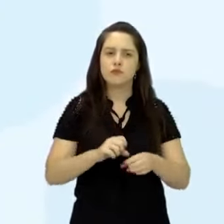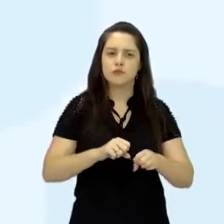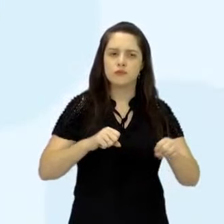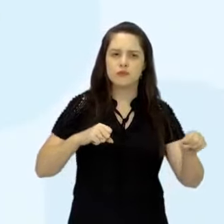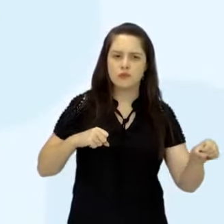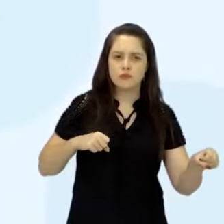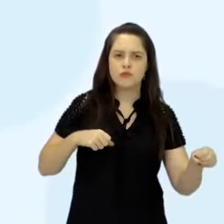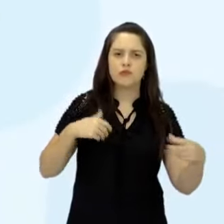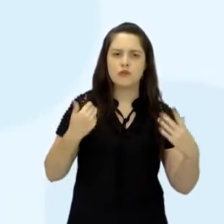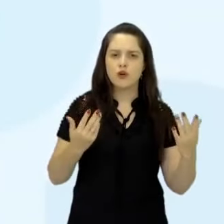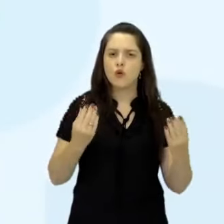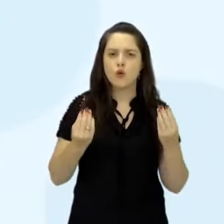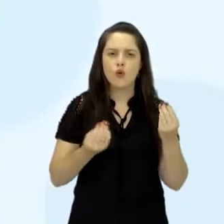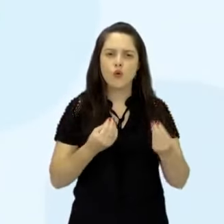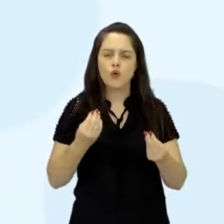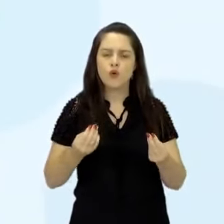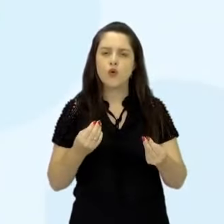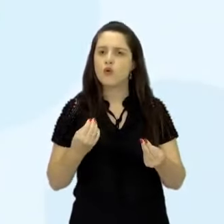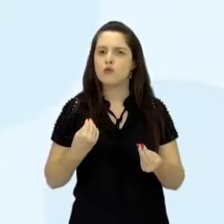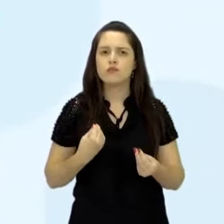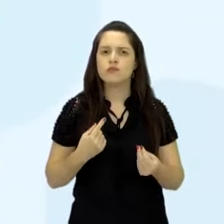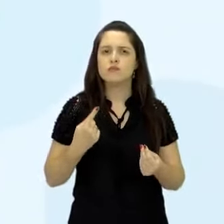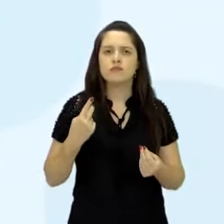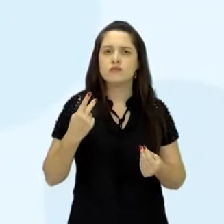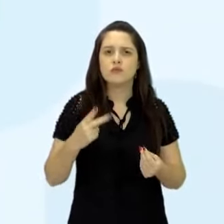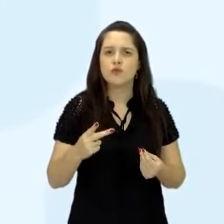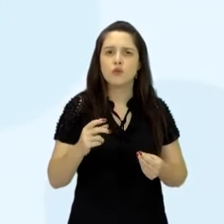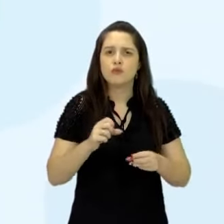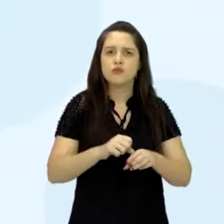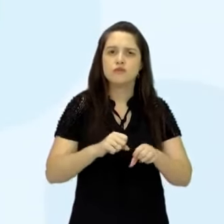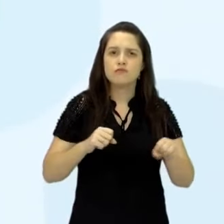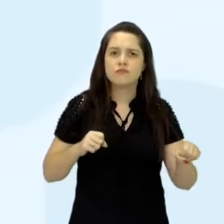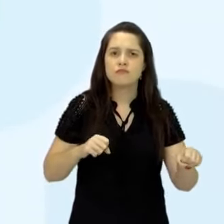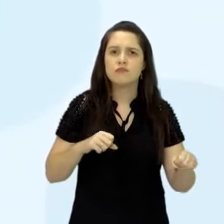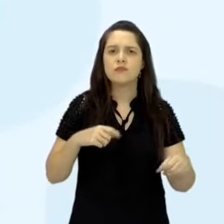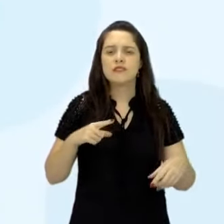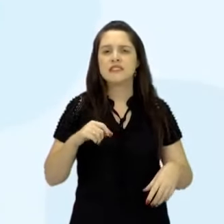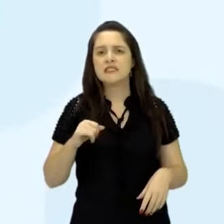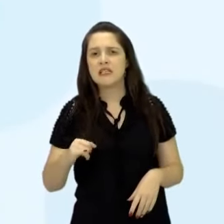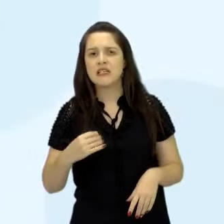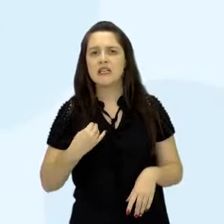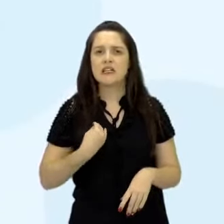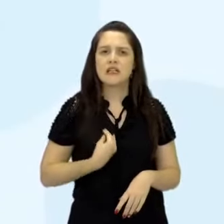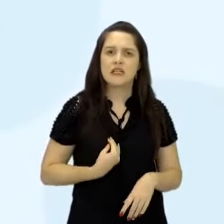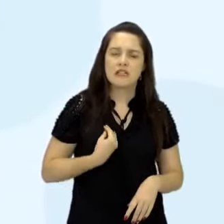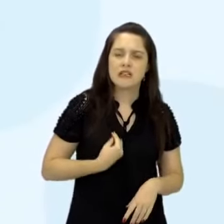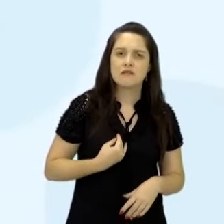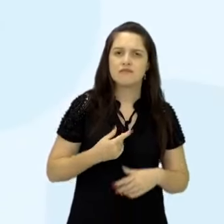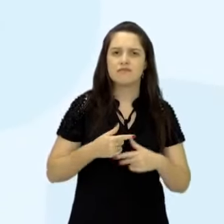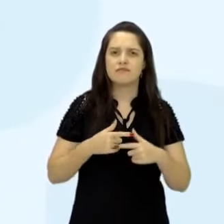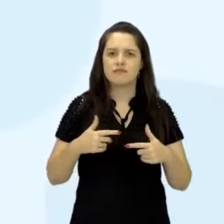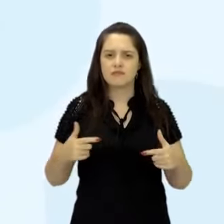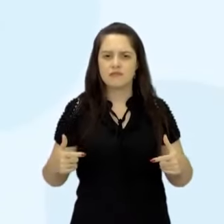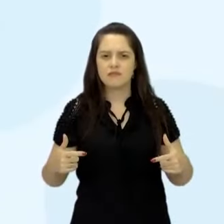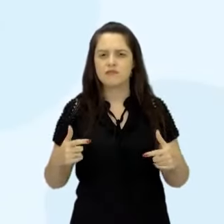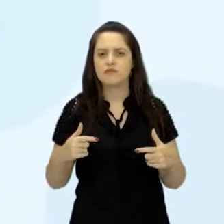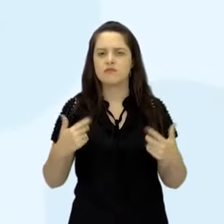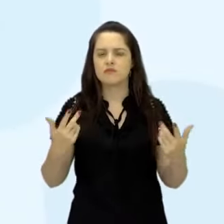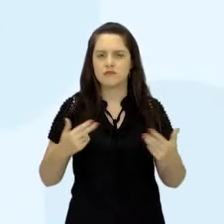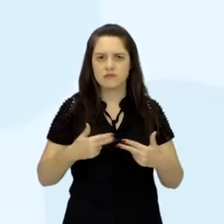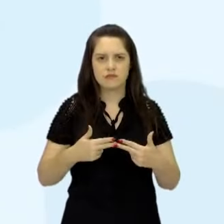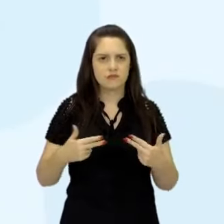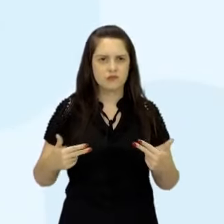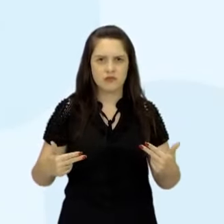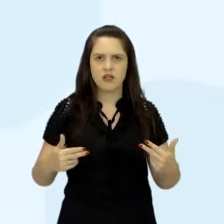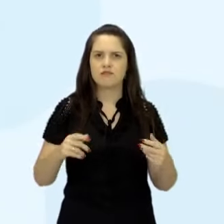já imaginou como seria se tivesse superpoderes. Ser invisível, ter a força de um gigante, correr mais rápido que o vento,